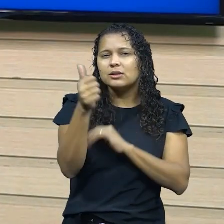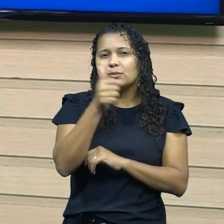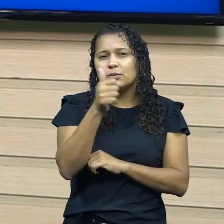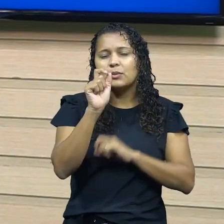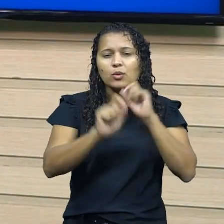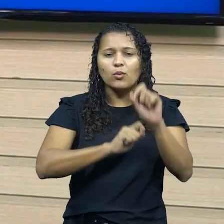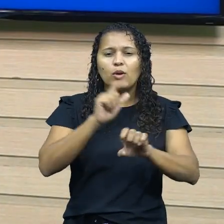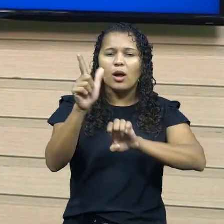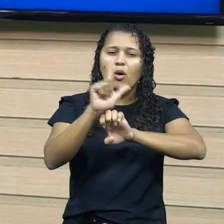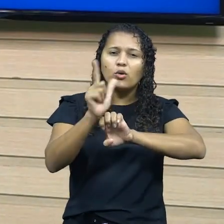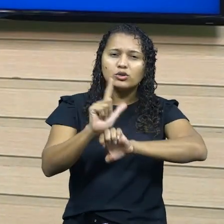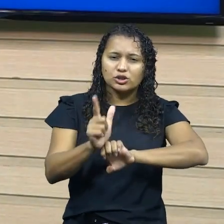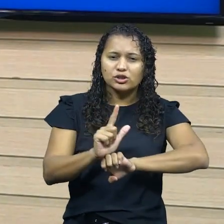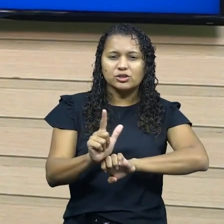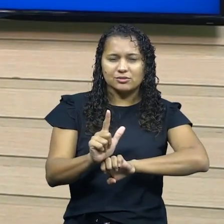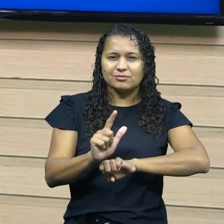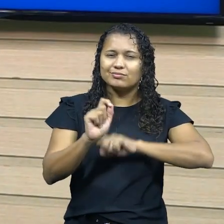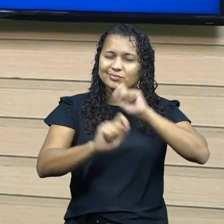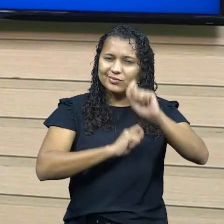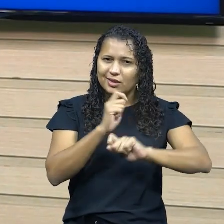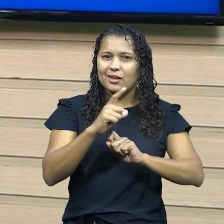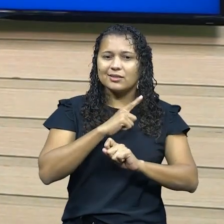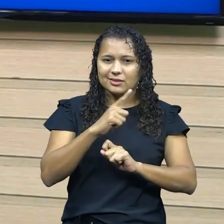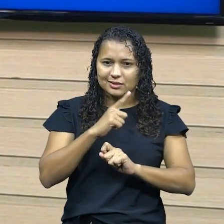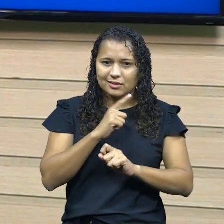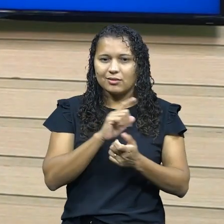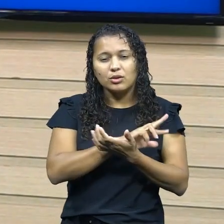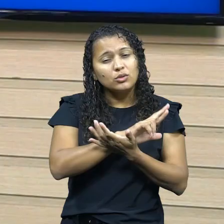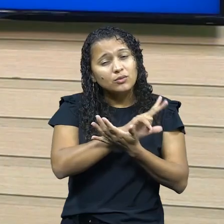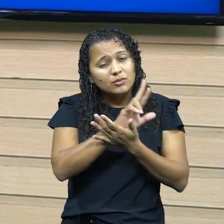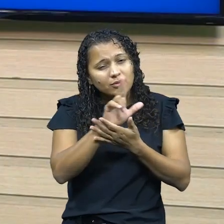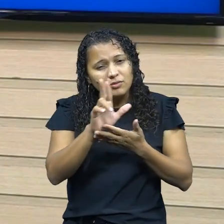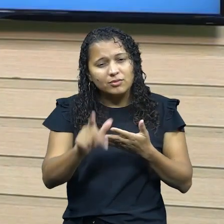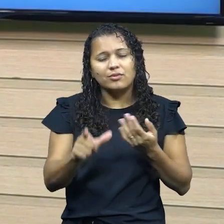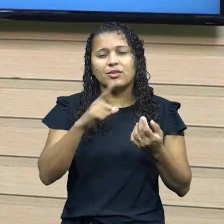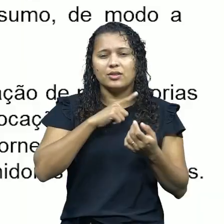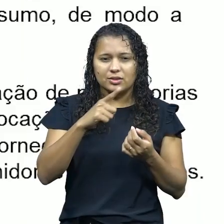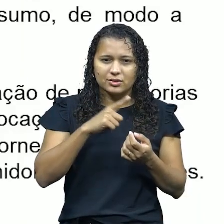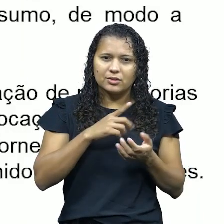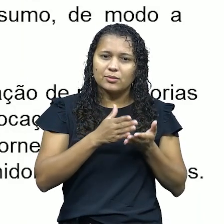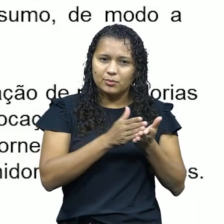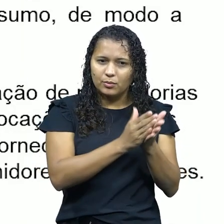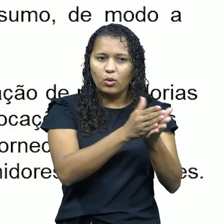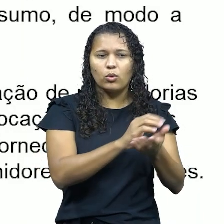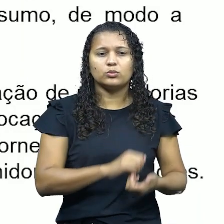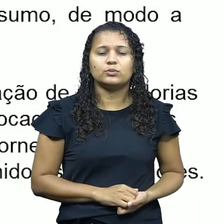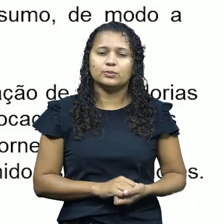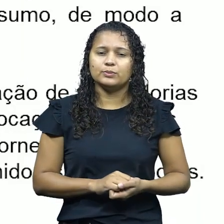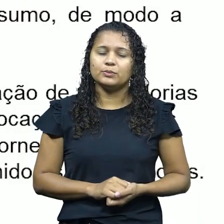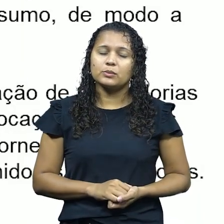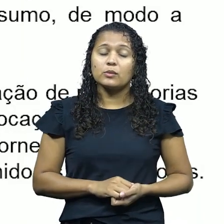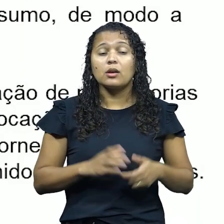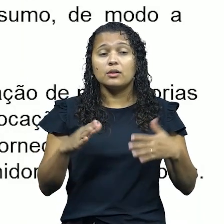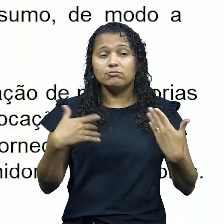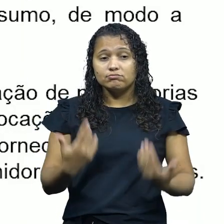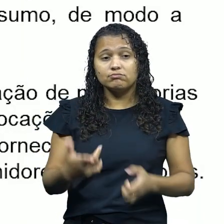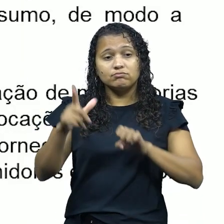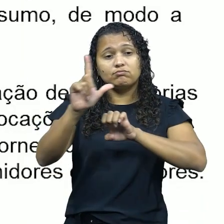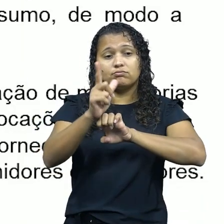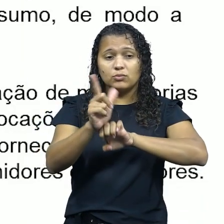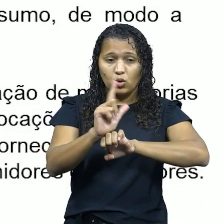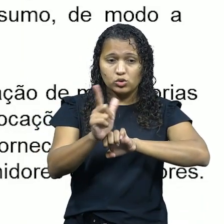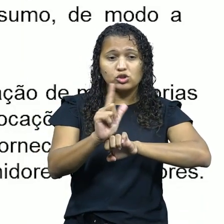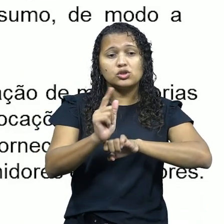né? Que é o que vai nortear toda a gestão portuária. Bom, logística